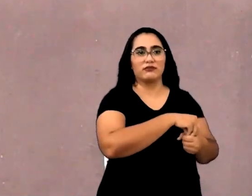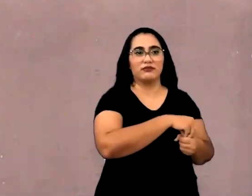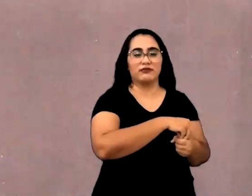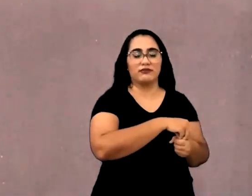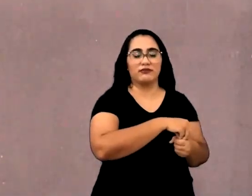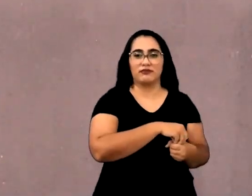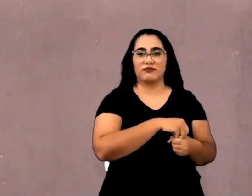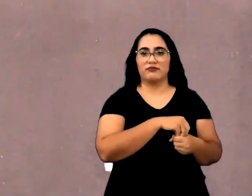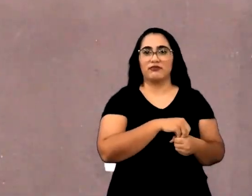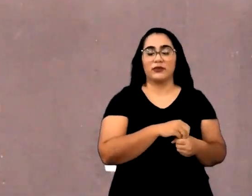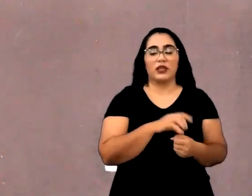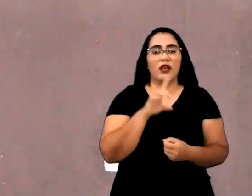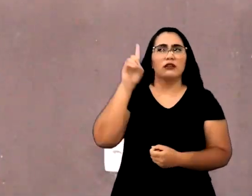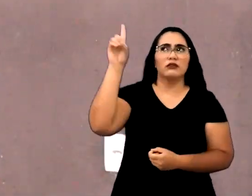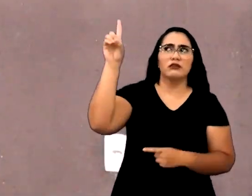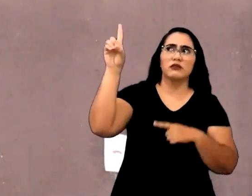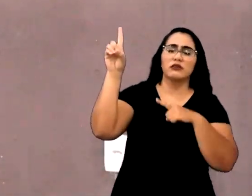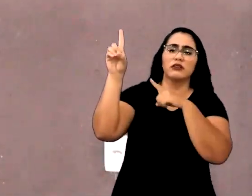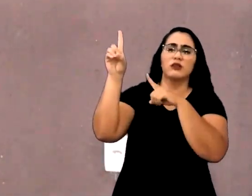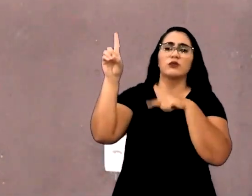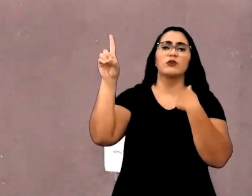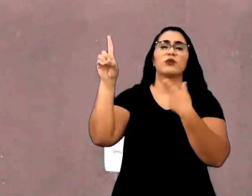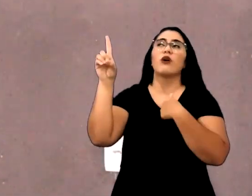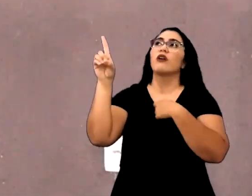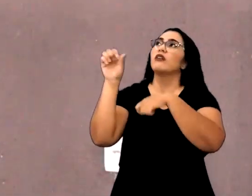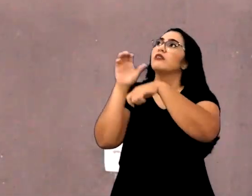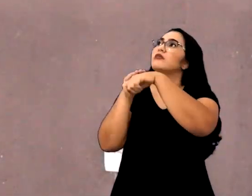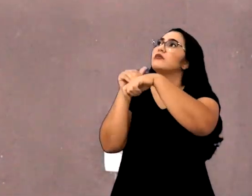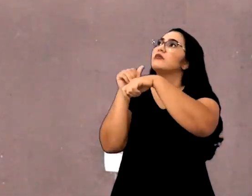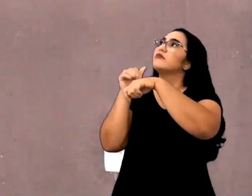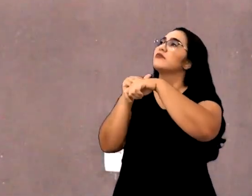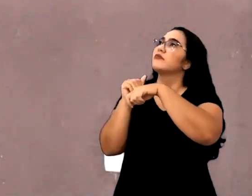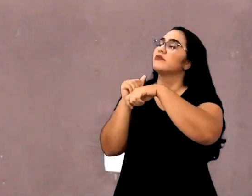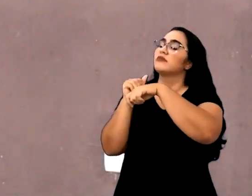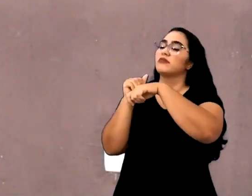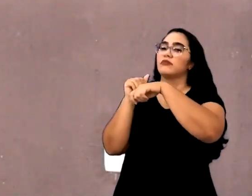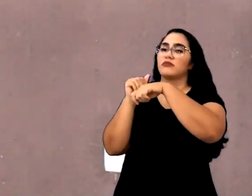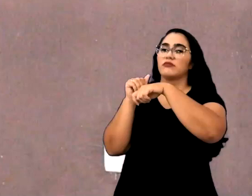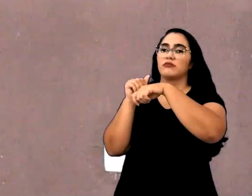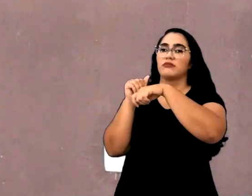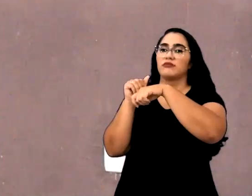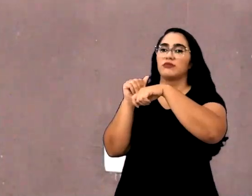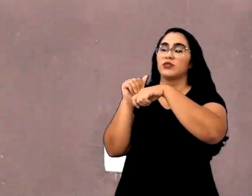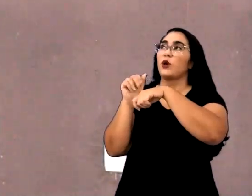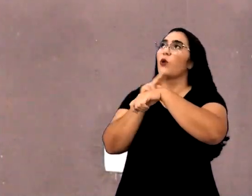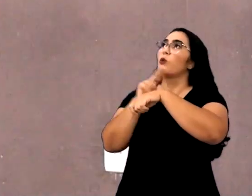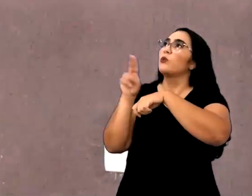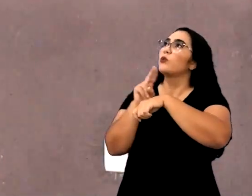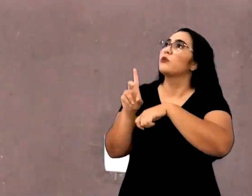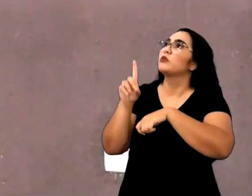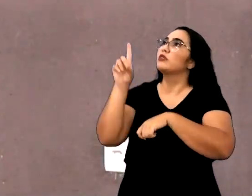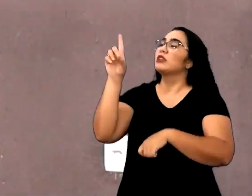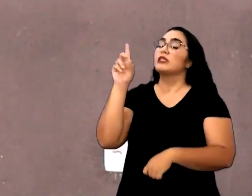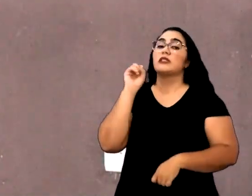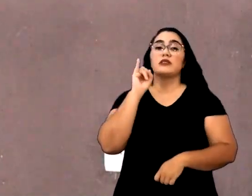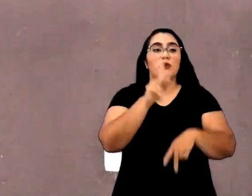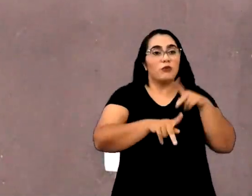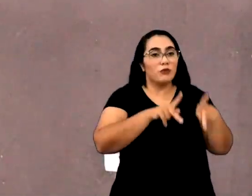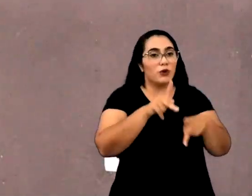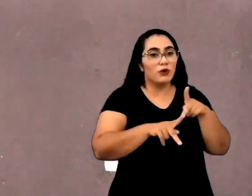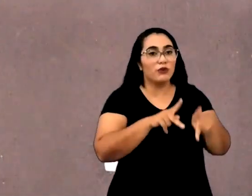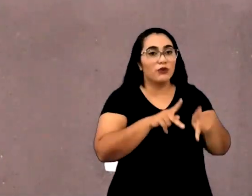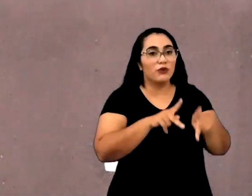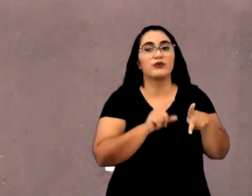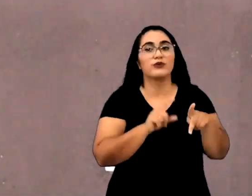Então, esse Deus que nós chamamos por ele, como diz aqui, se o meu povo, que